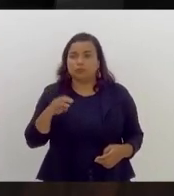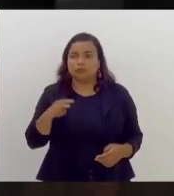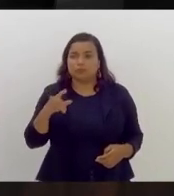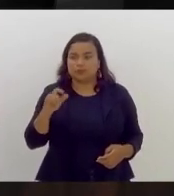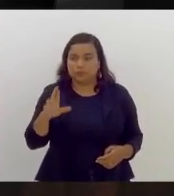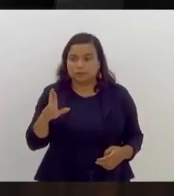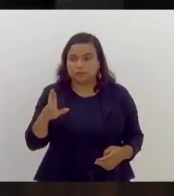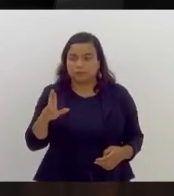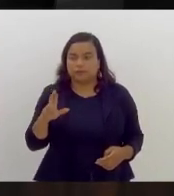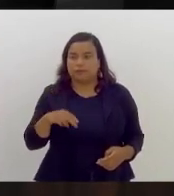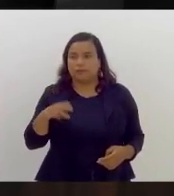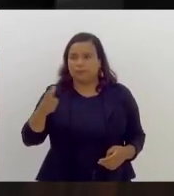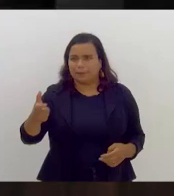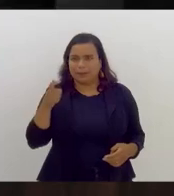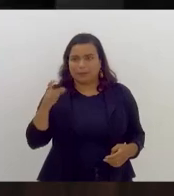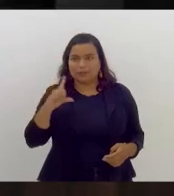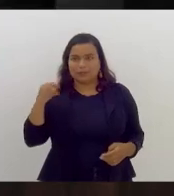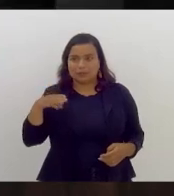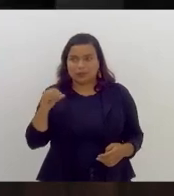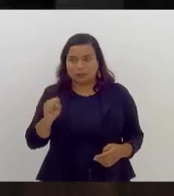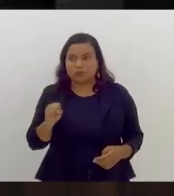Miller, Max Lemos,